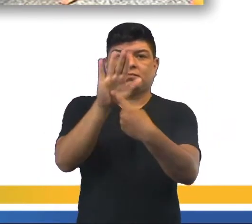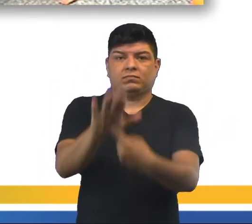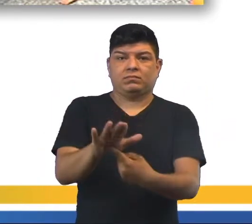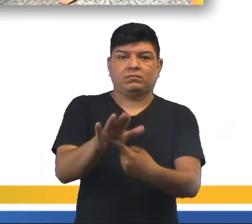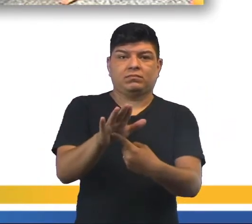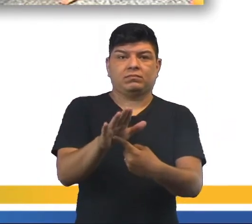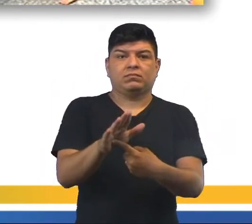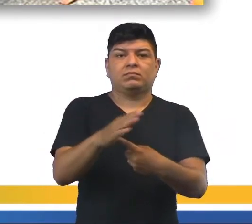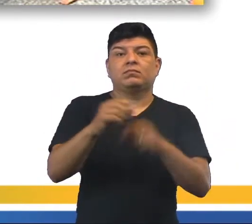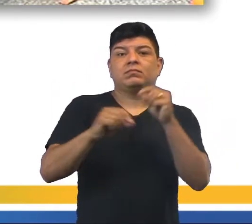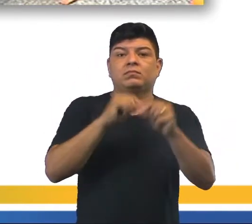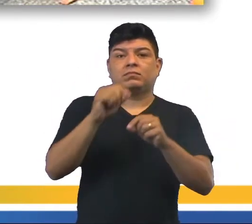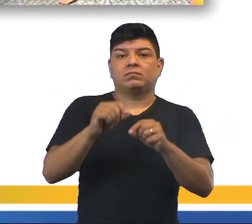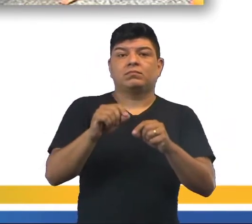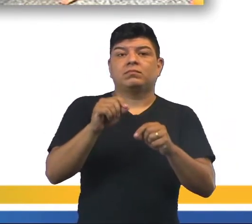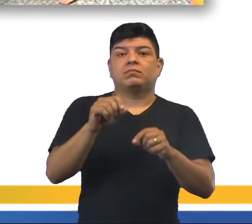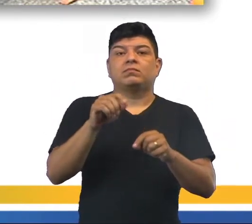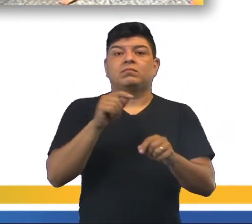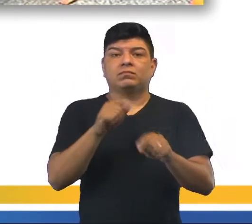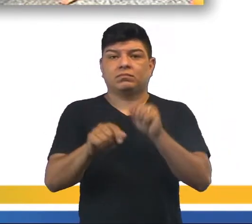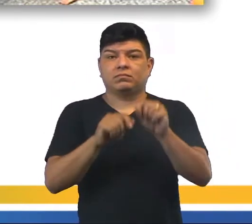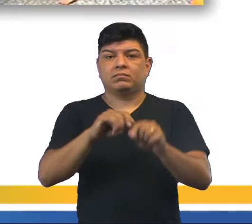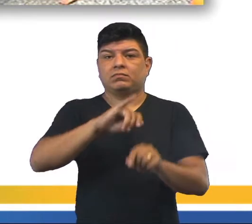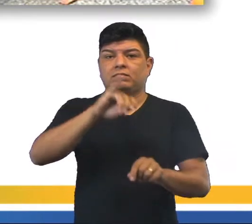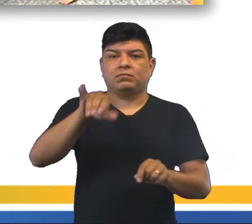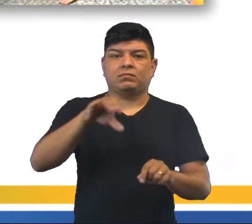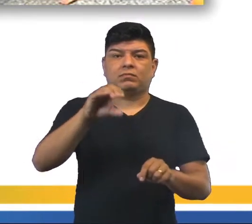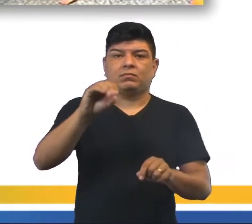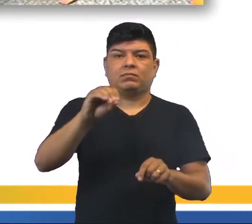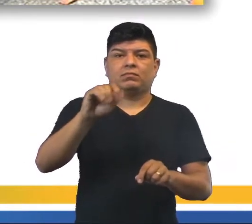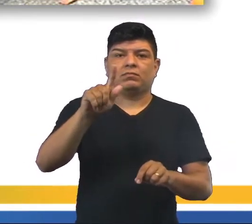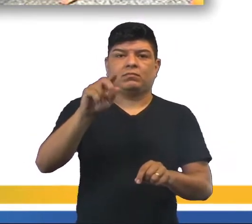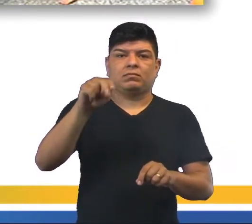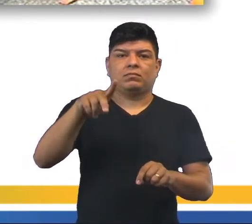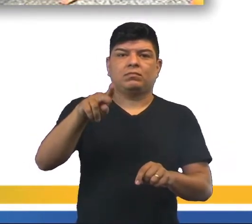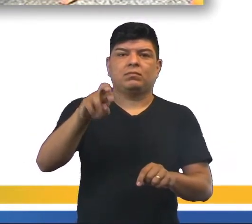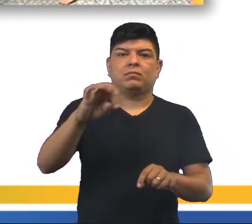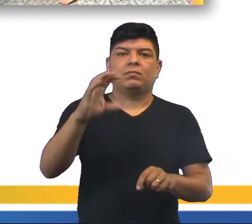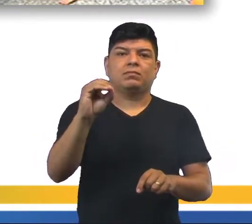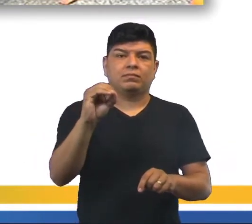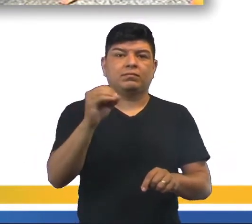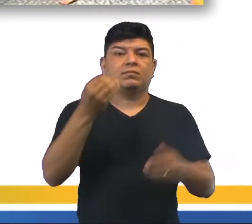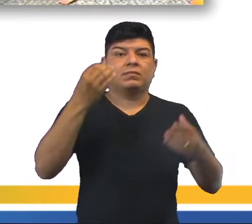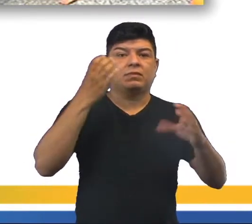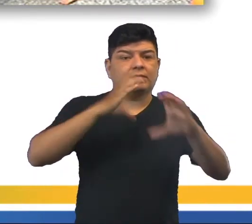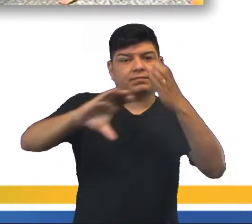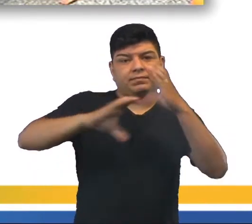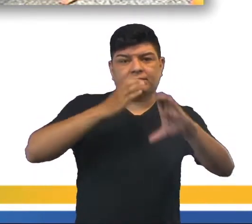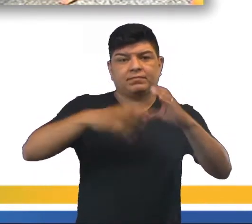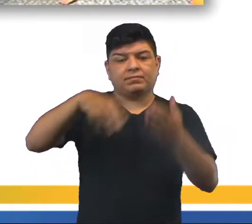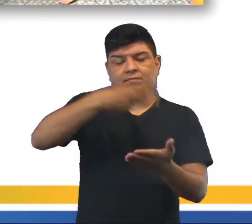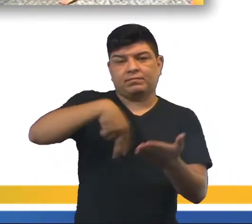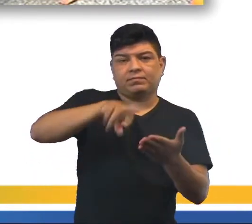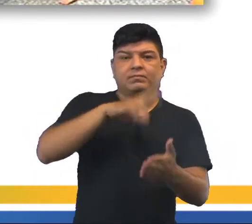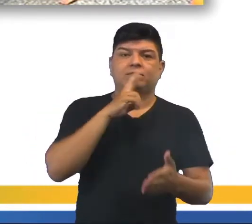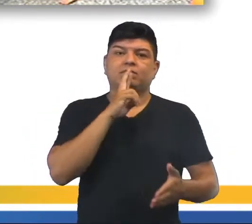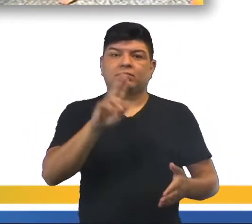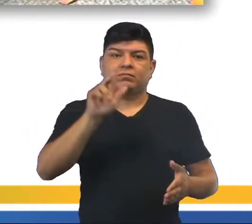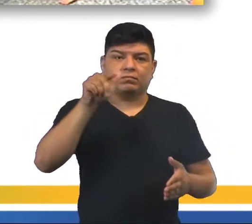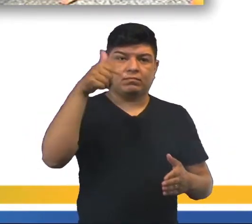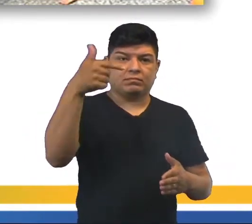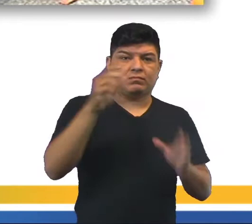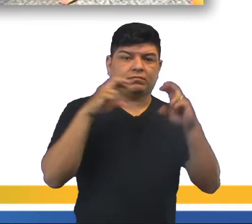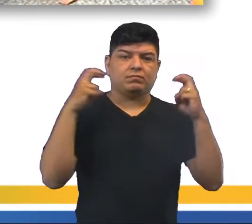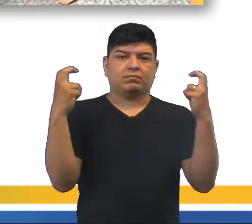centro um solista conhecido como jongueiro, e esse é responsável por dançar e cantar o que será respondido pelos integrantes